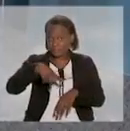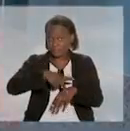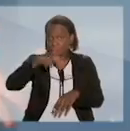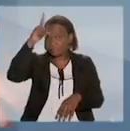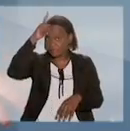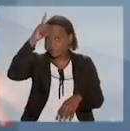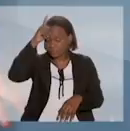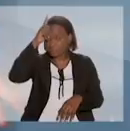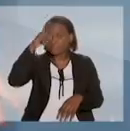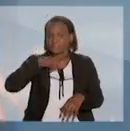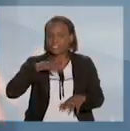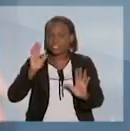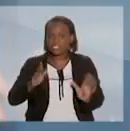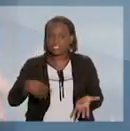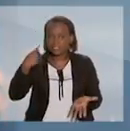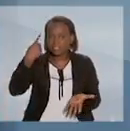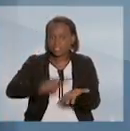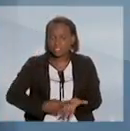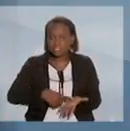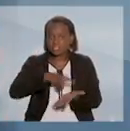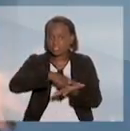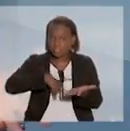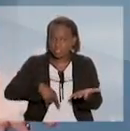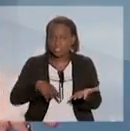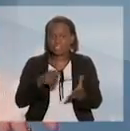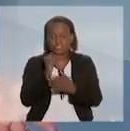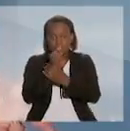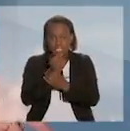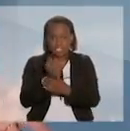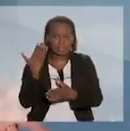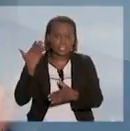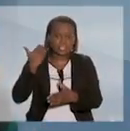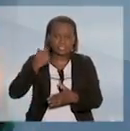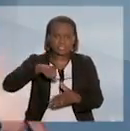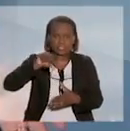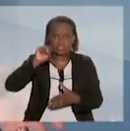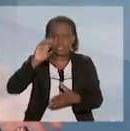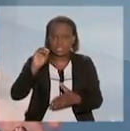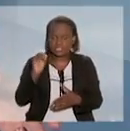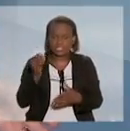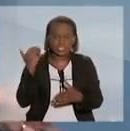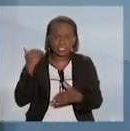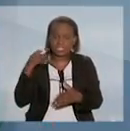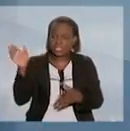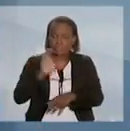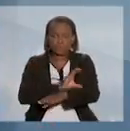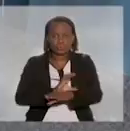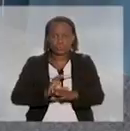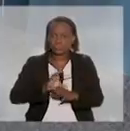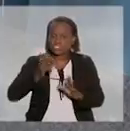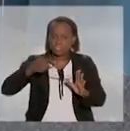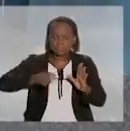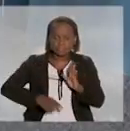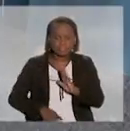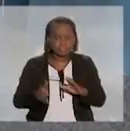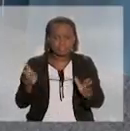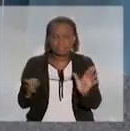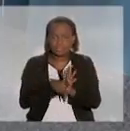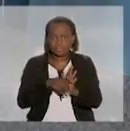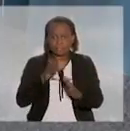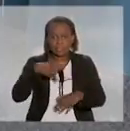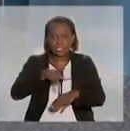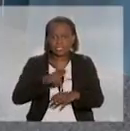a Alemanha ela já adota essa política de contratações sustentáveis desde a década de 80. Essa já é uma cultura enraizada nos